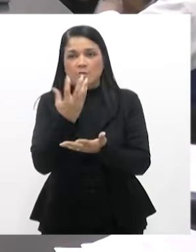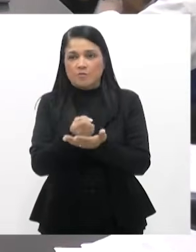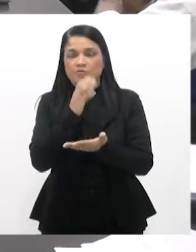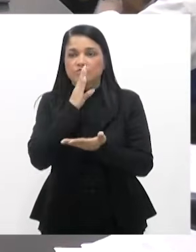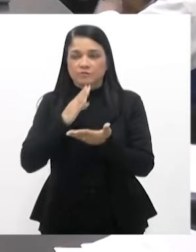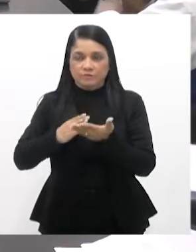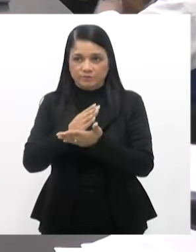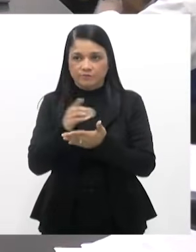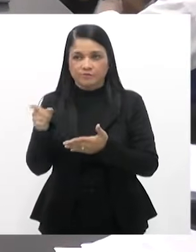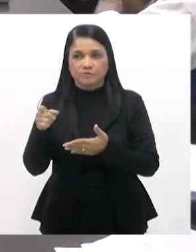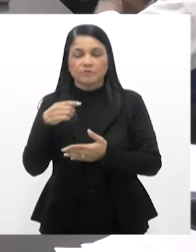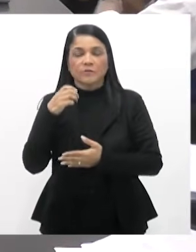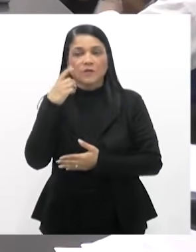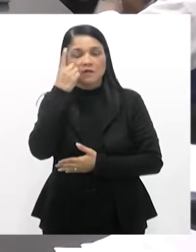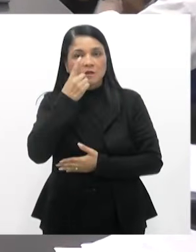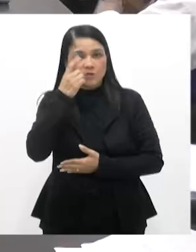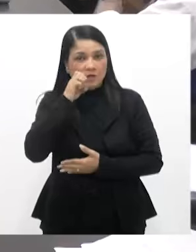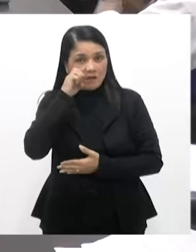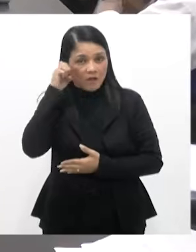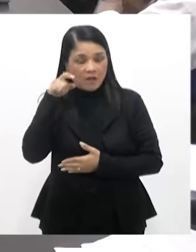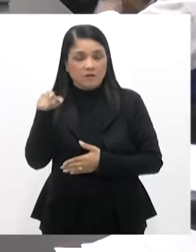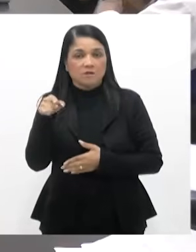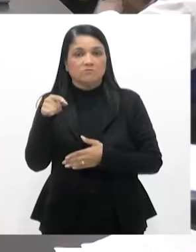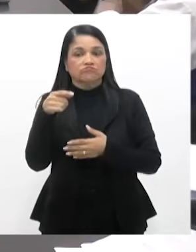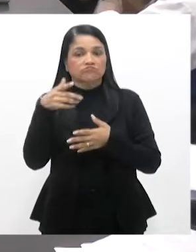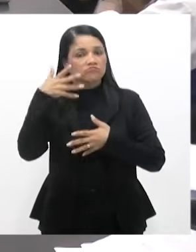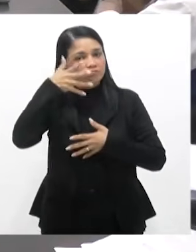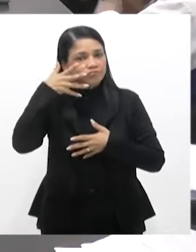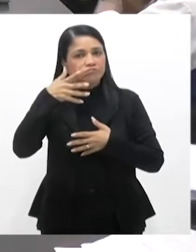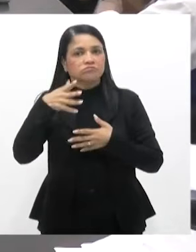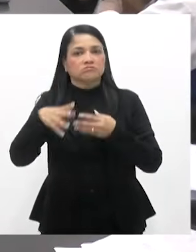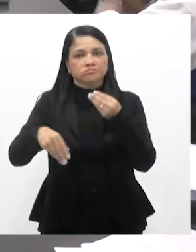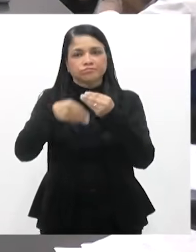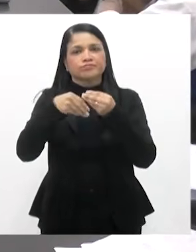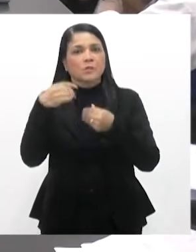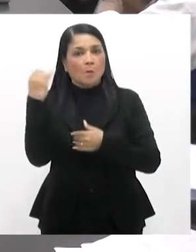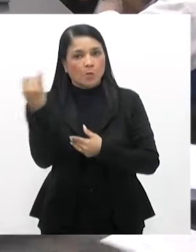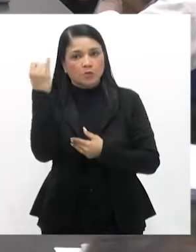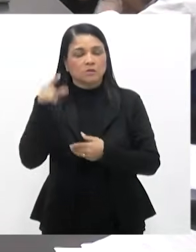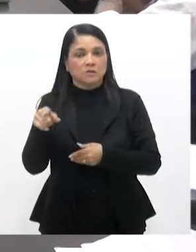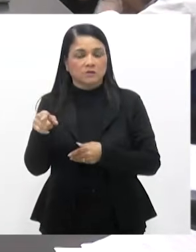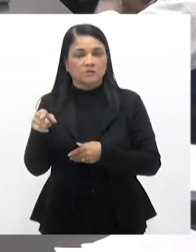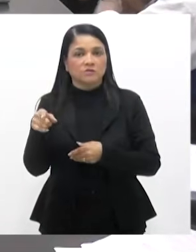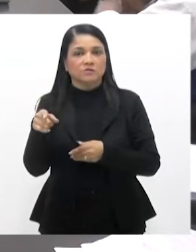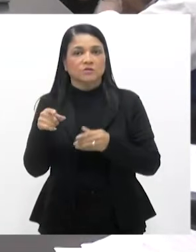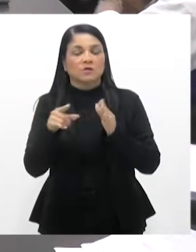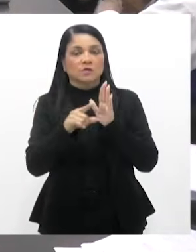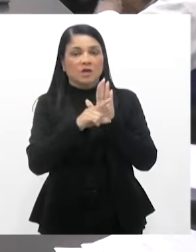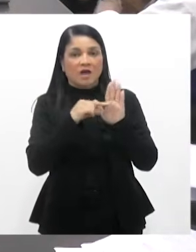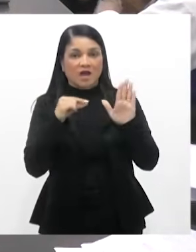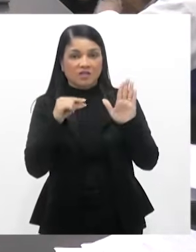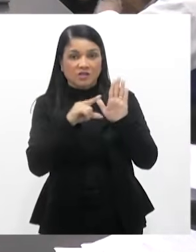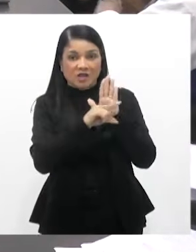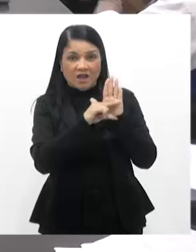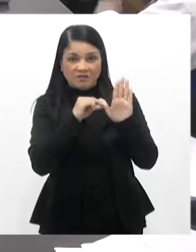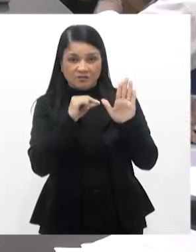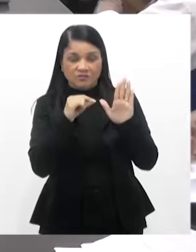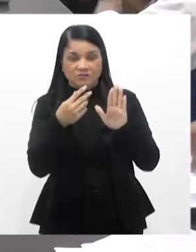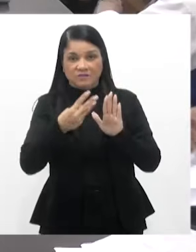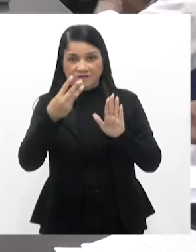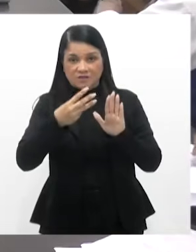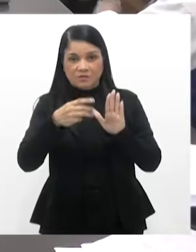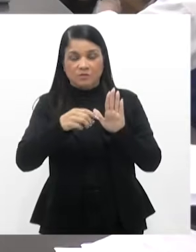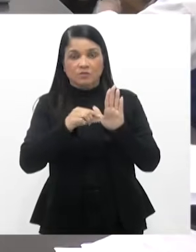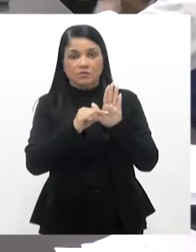A deputada Érica faz uma menção importante, que é o seguinte: ela faz menção ao parágrafo 3º do artigo 9º, Mas aí é da impugnação.